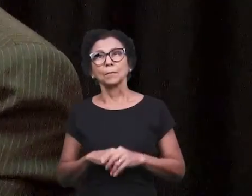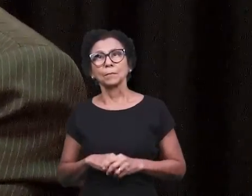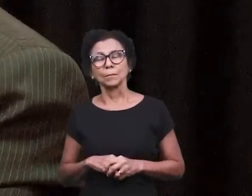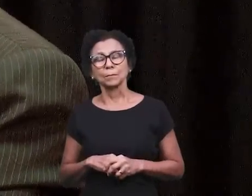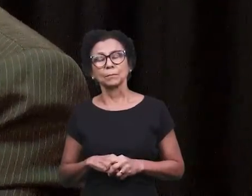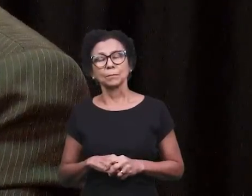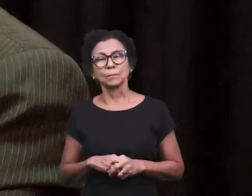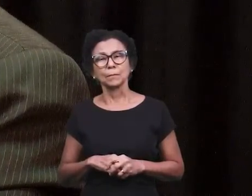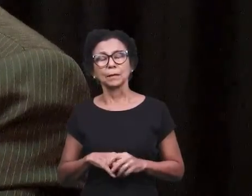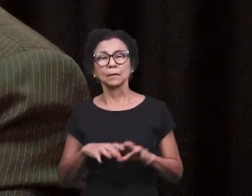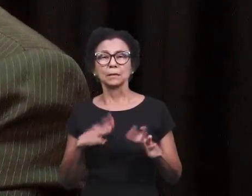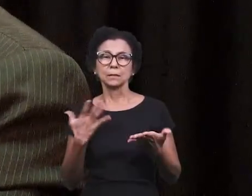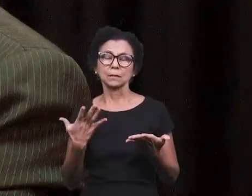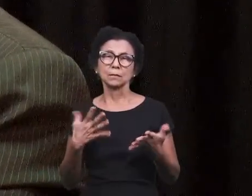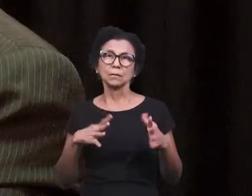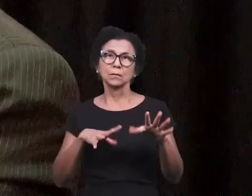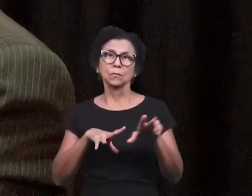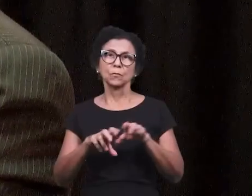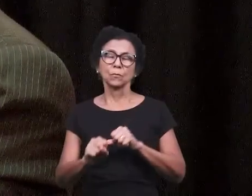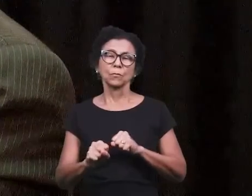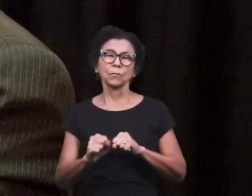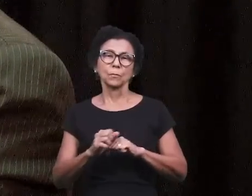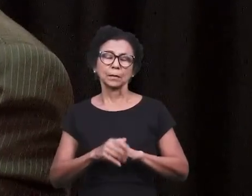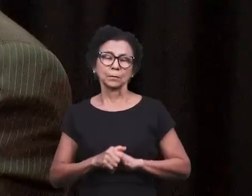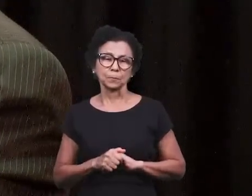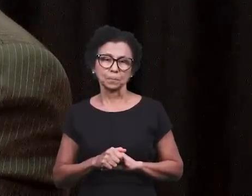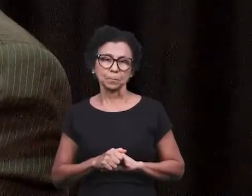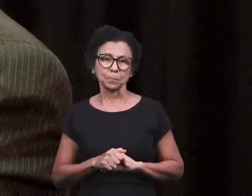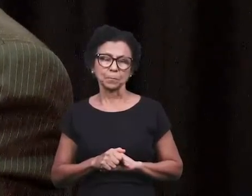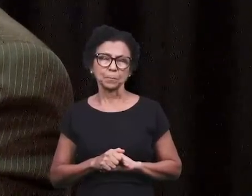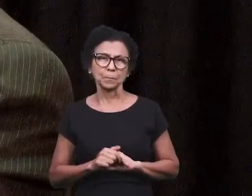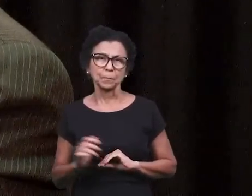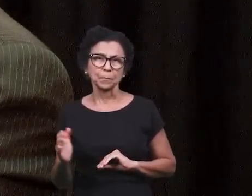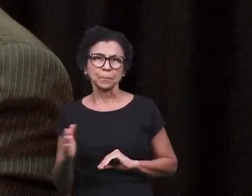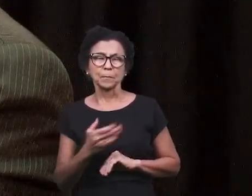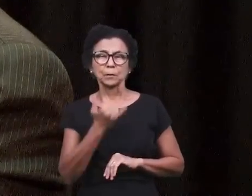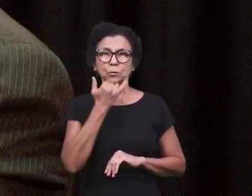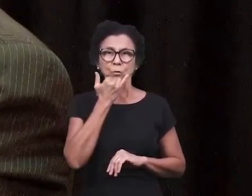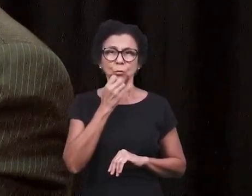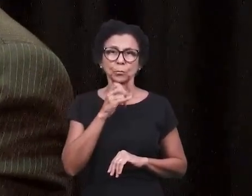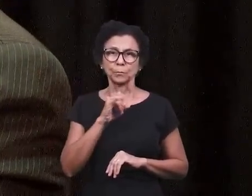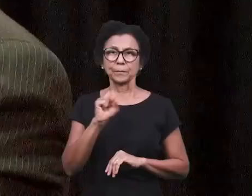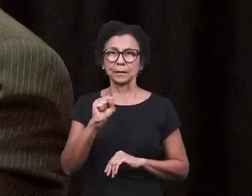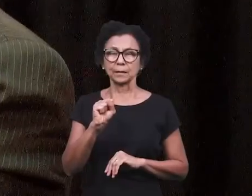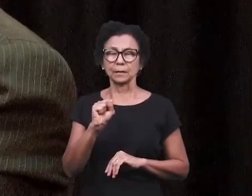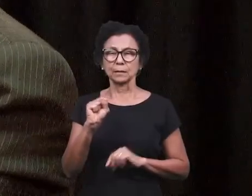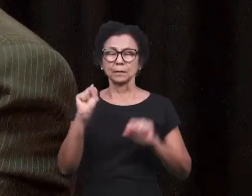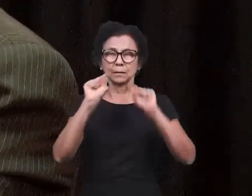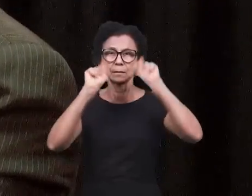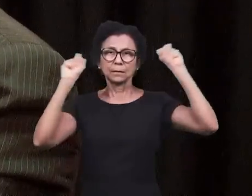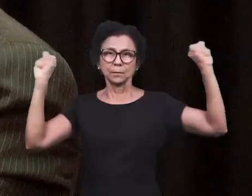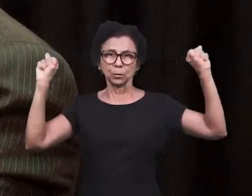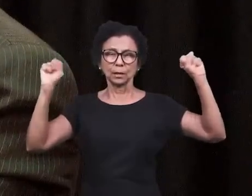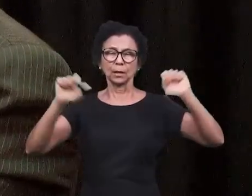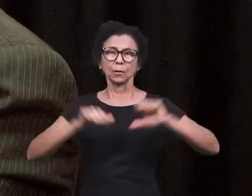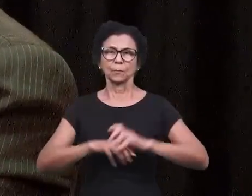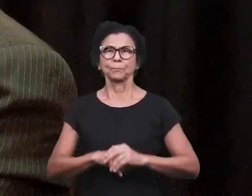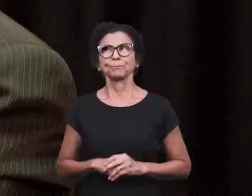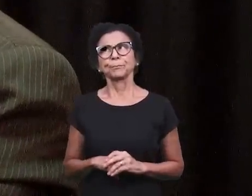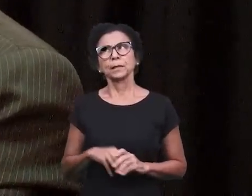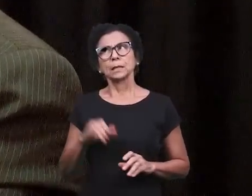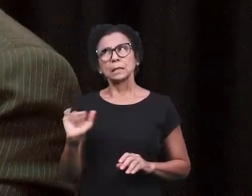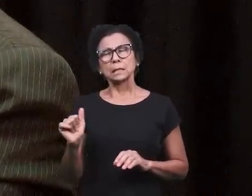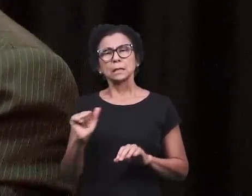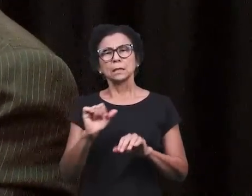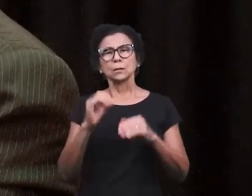jurisprudência é formada no STJ dizendo o seguinte: se um concurso é aberto, né, e há uma quantidade de vagas,